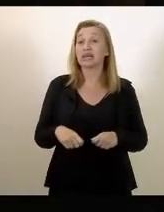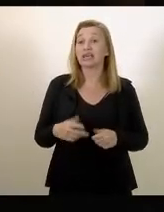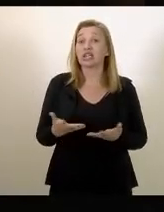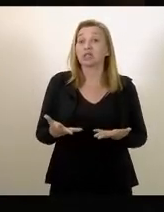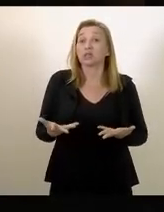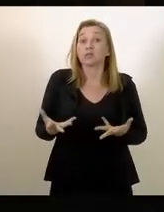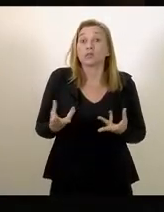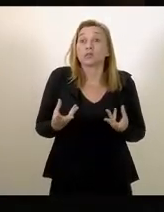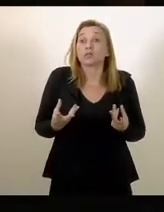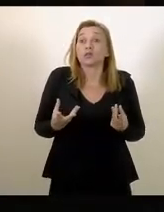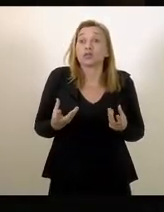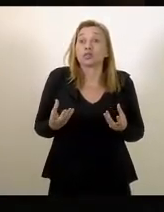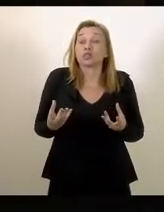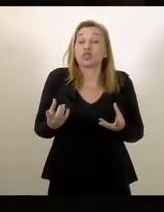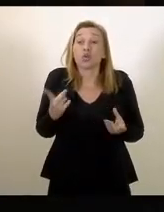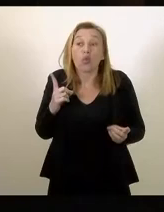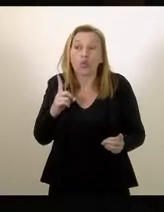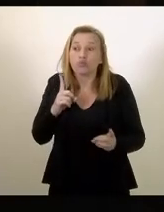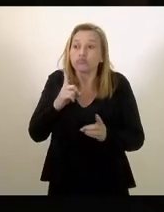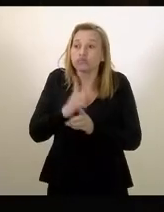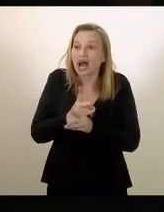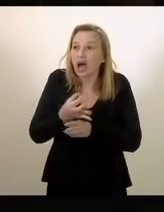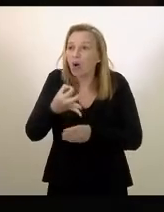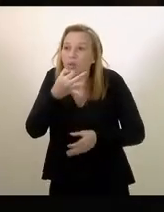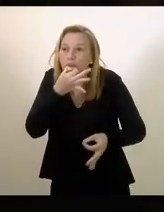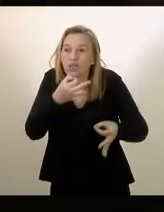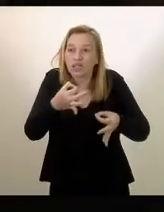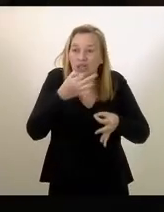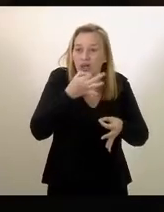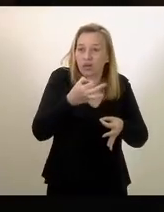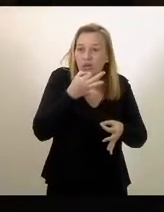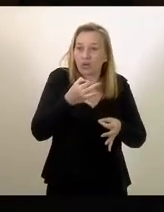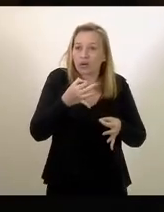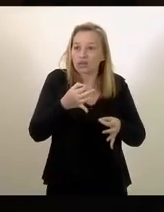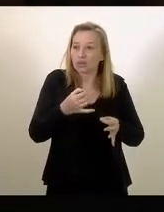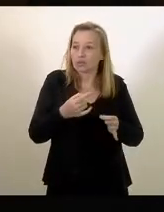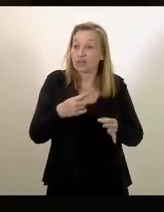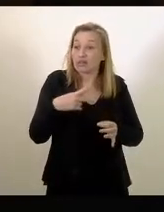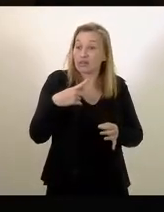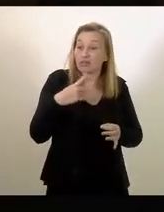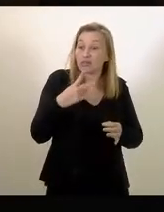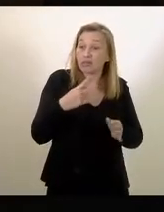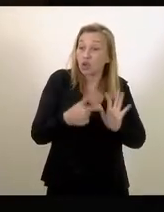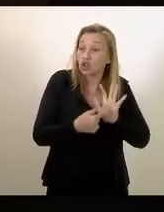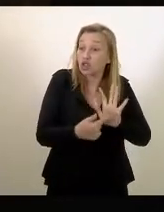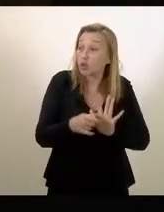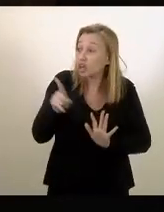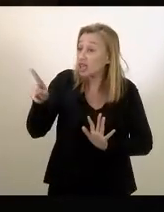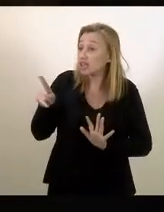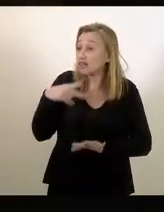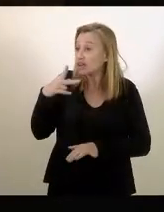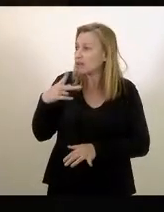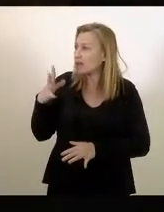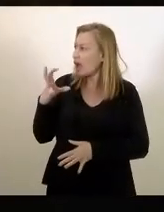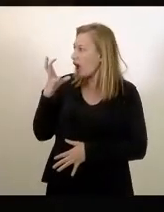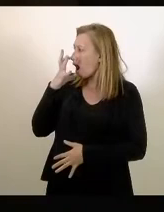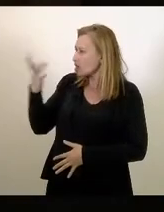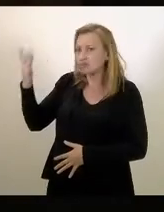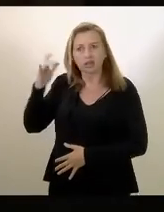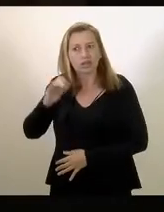encontrar argumentos para justificar o que ele está falando que é admirável entendeu